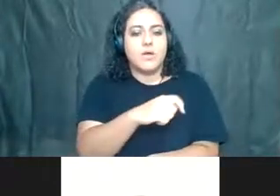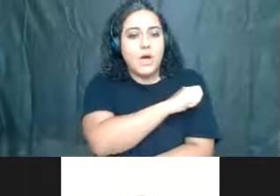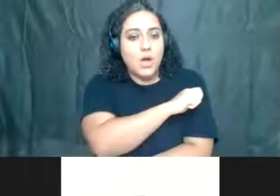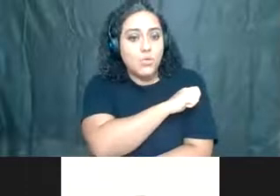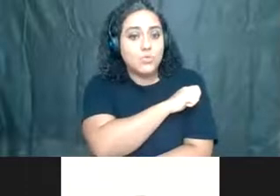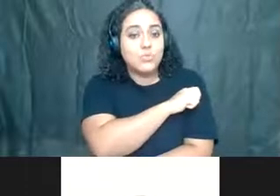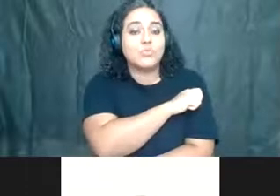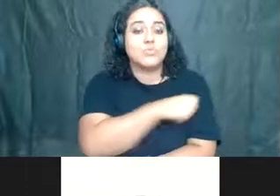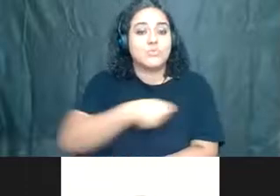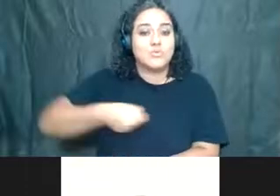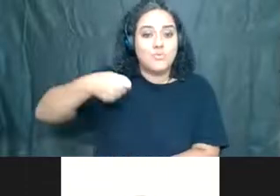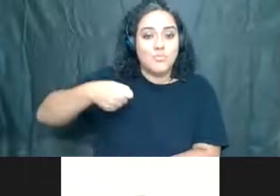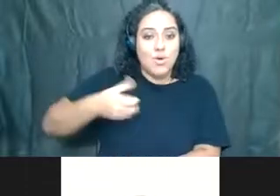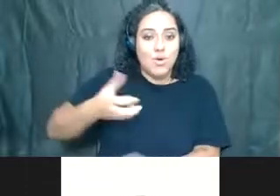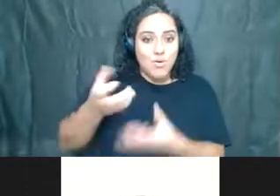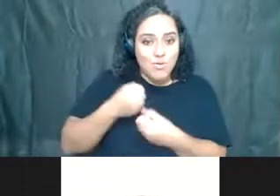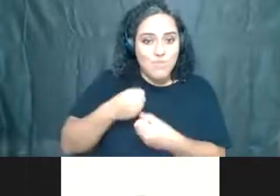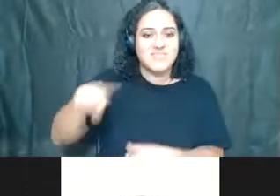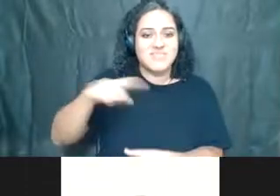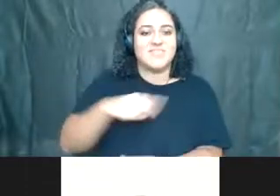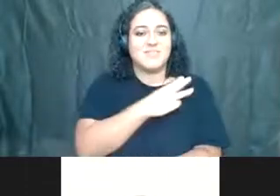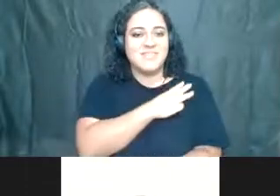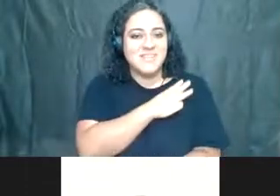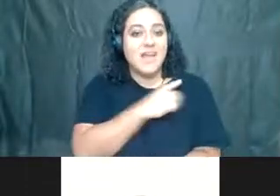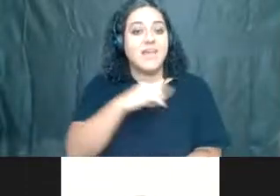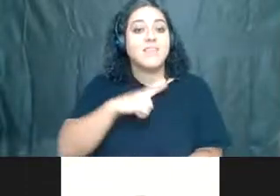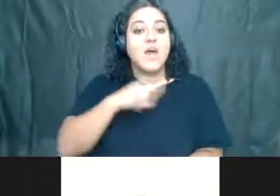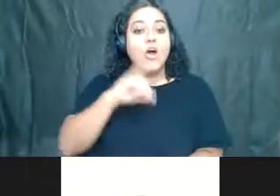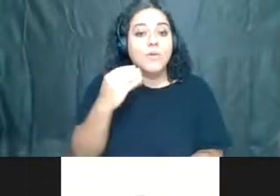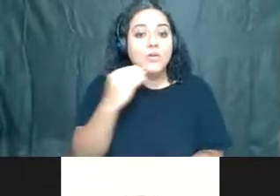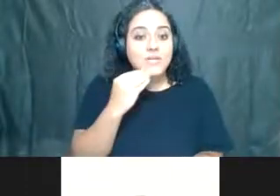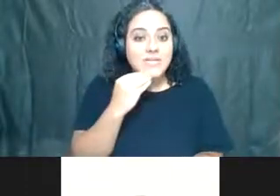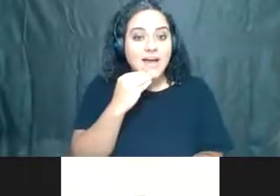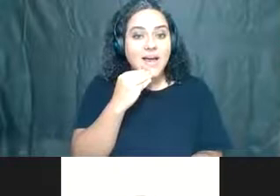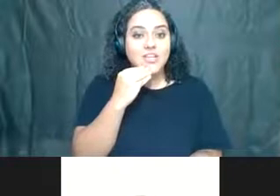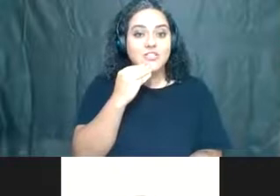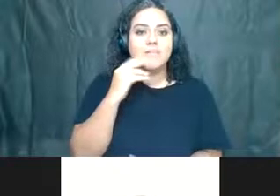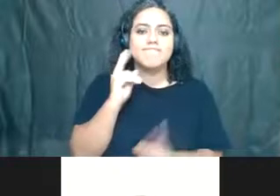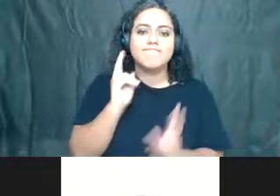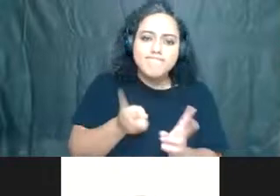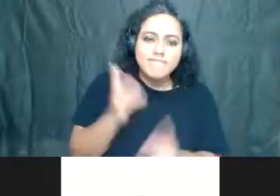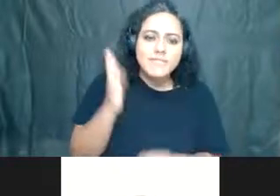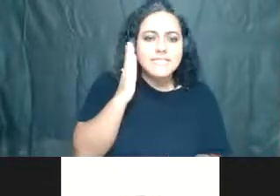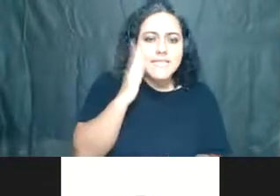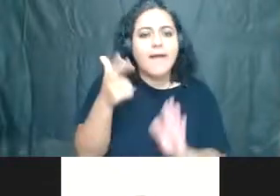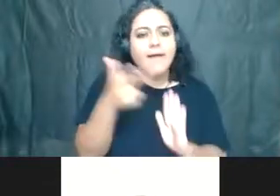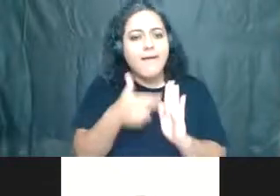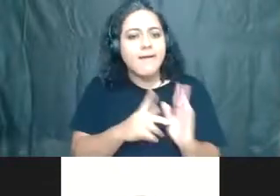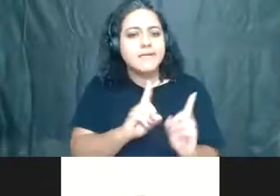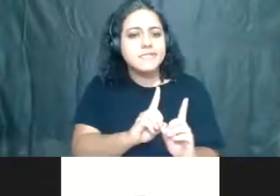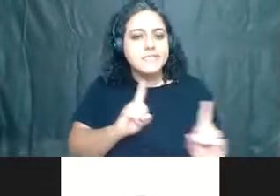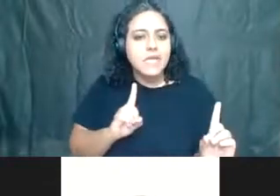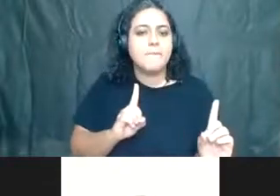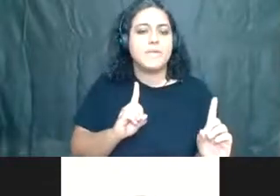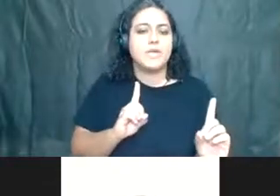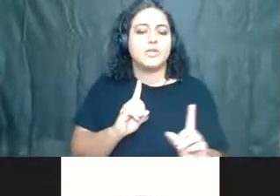iniciação científica, alunos do ensino médio, tivessem a oportunidade, mesmo com as regras de distanciamento social do